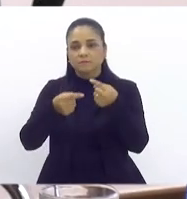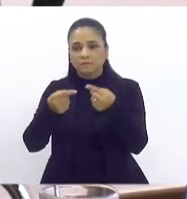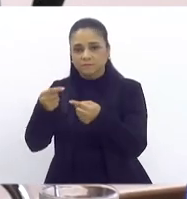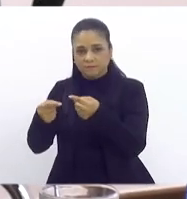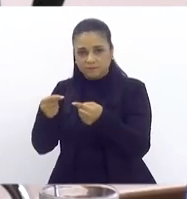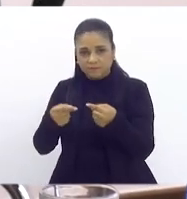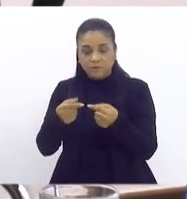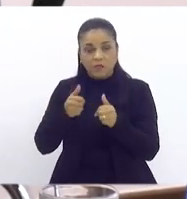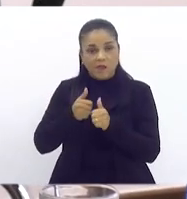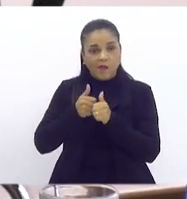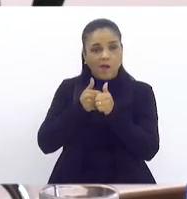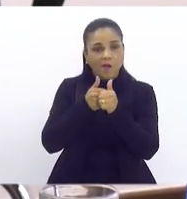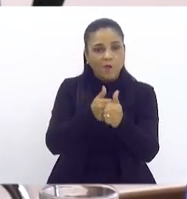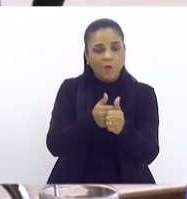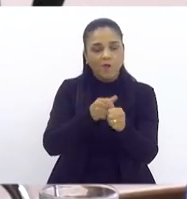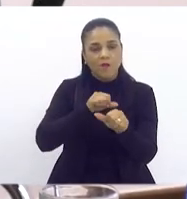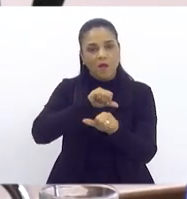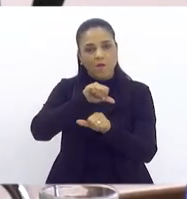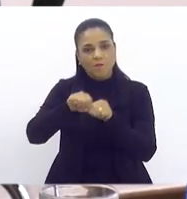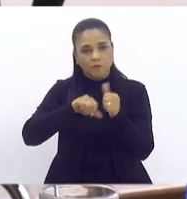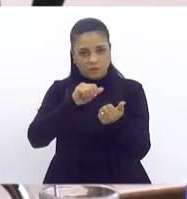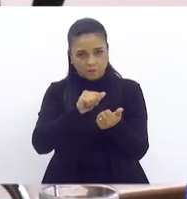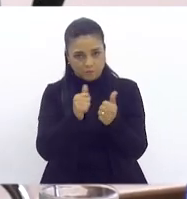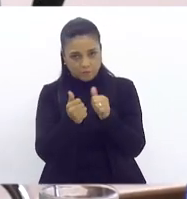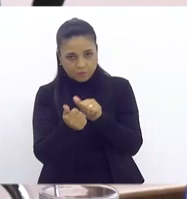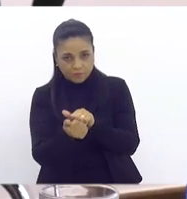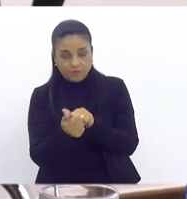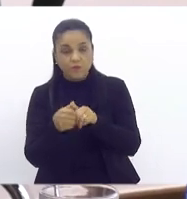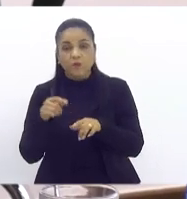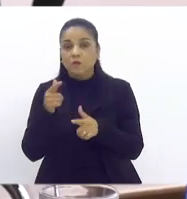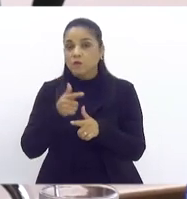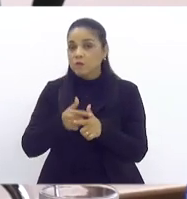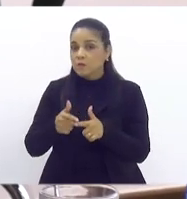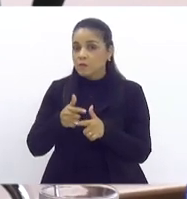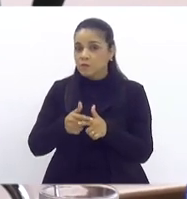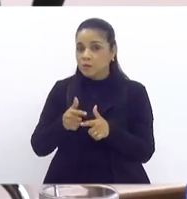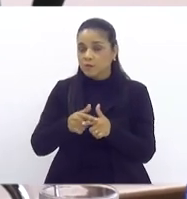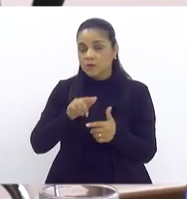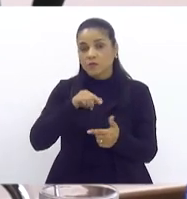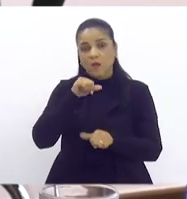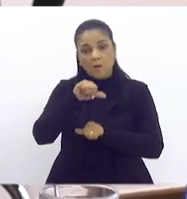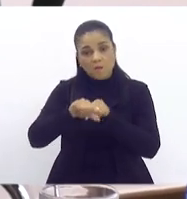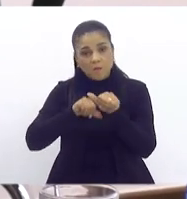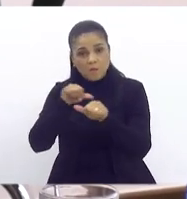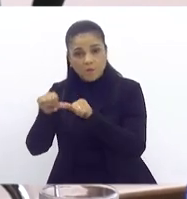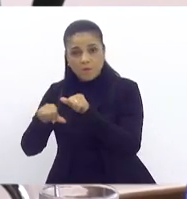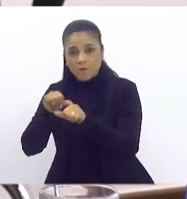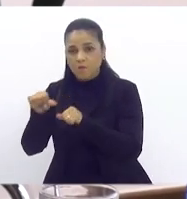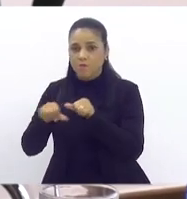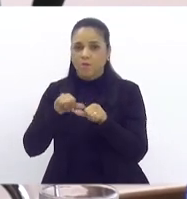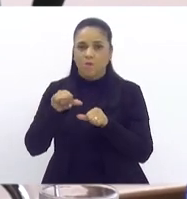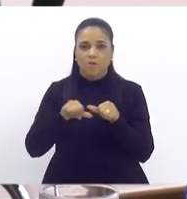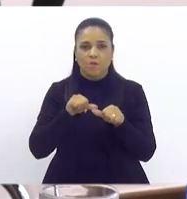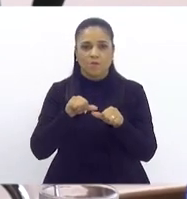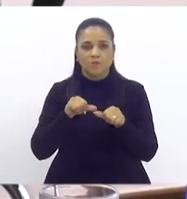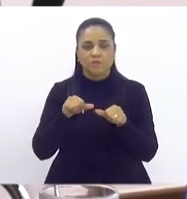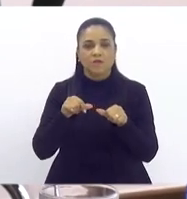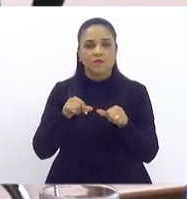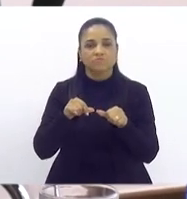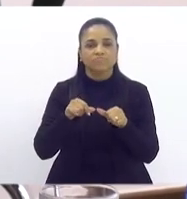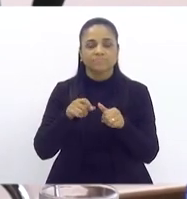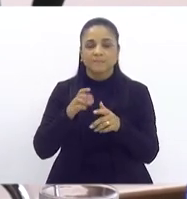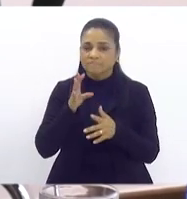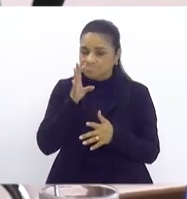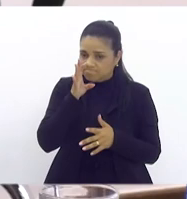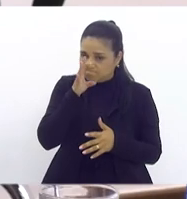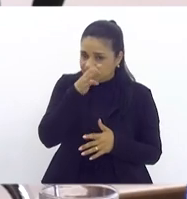e que acompanhem essas mudanças o grande problema é que essas mudanças elas eh eh sofrem uma resistência